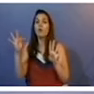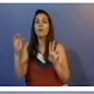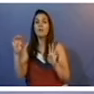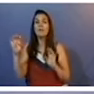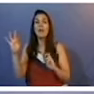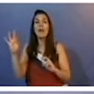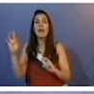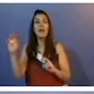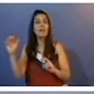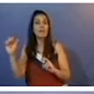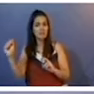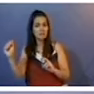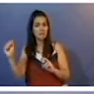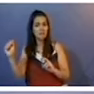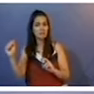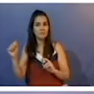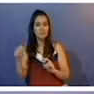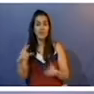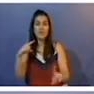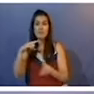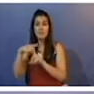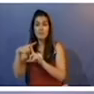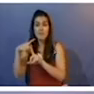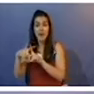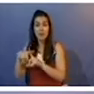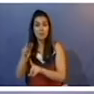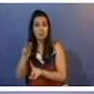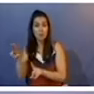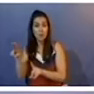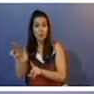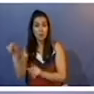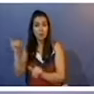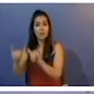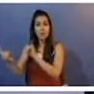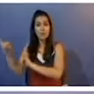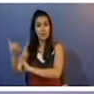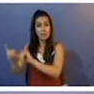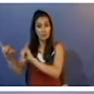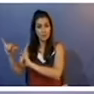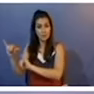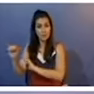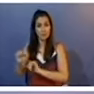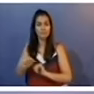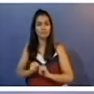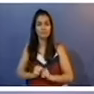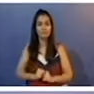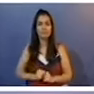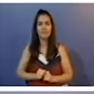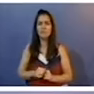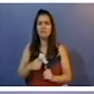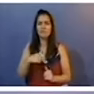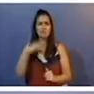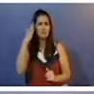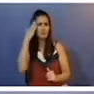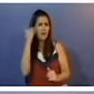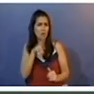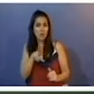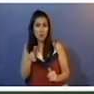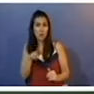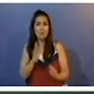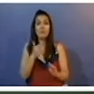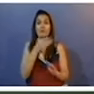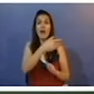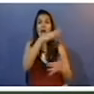diante. Mais, né, o nome do elemento químico. Então, basta a gente, se não souber o nome, basta olhar na tabela